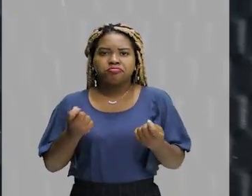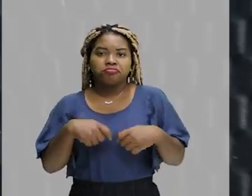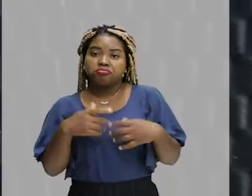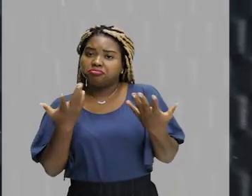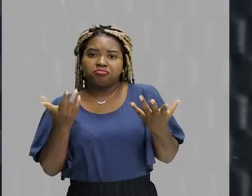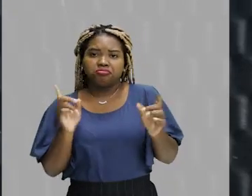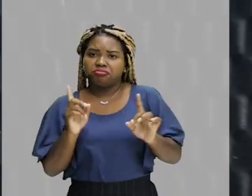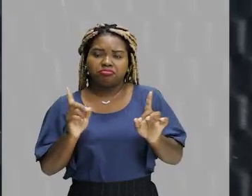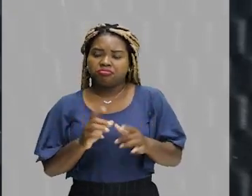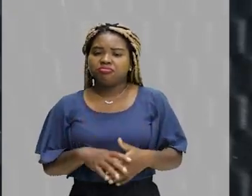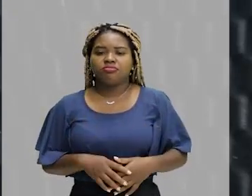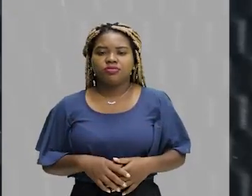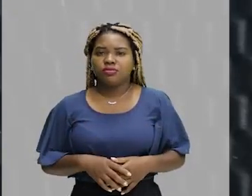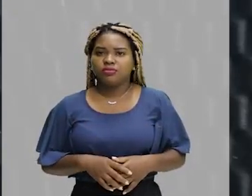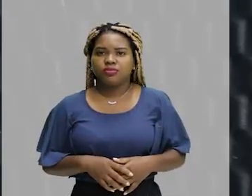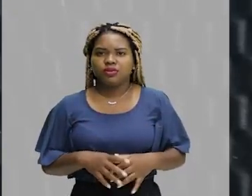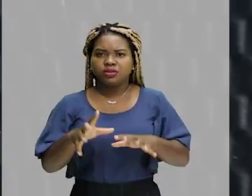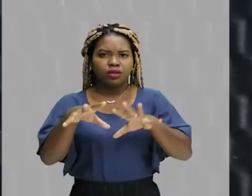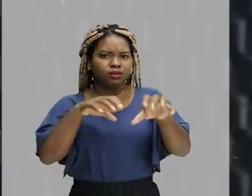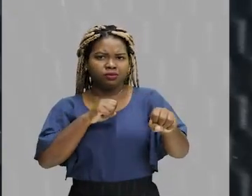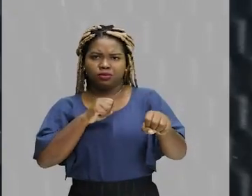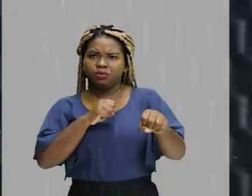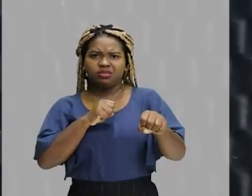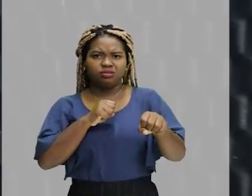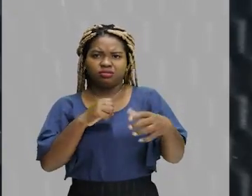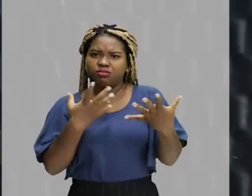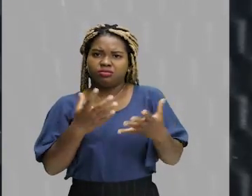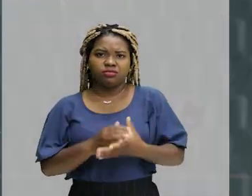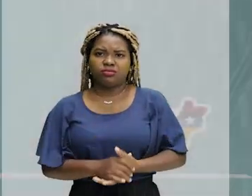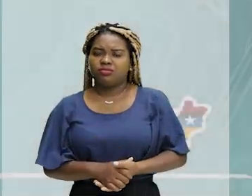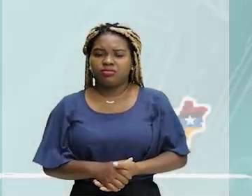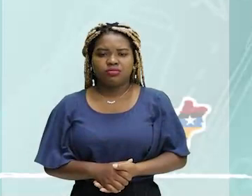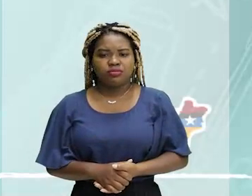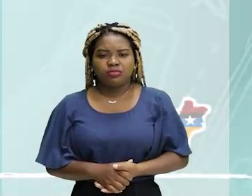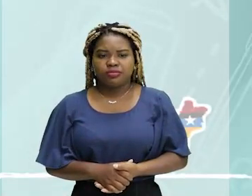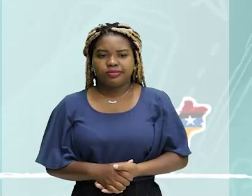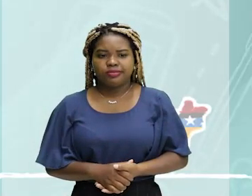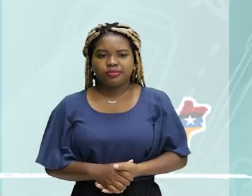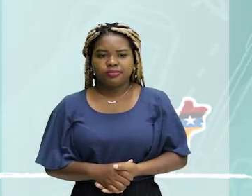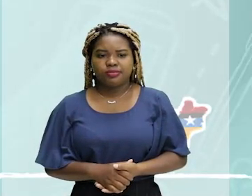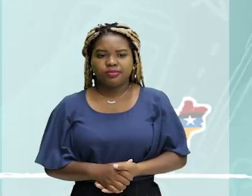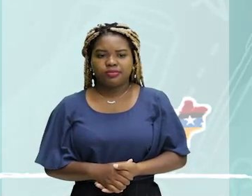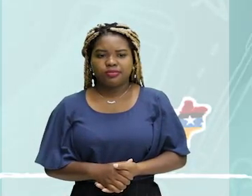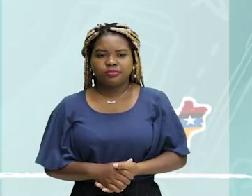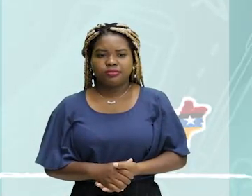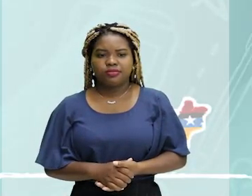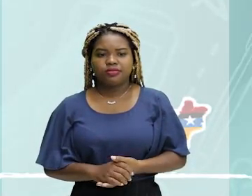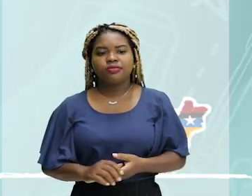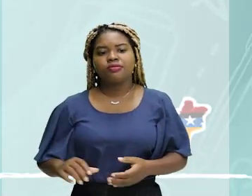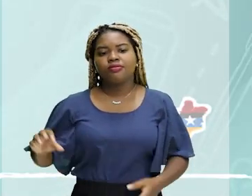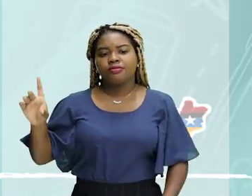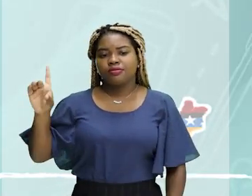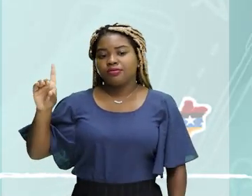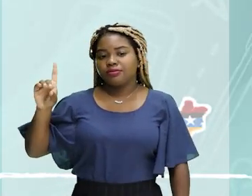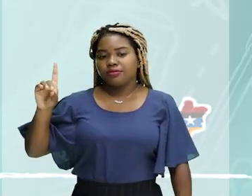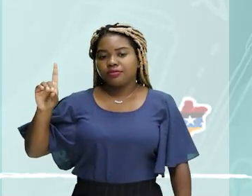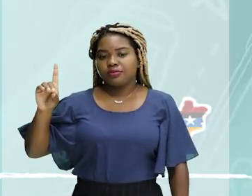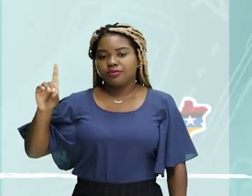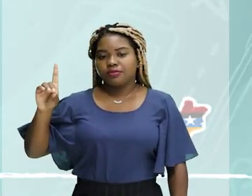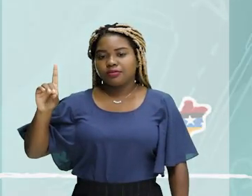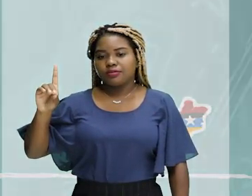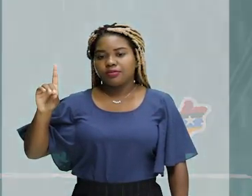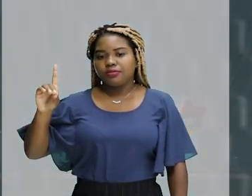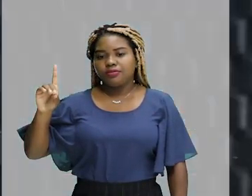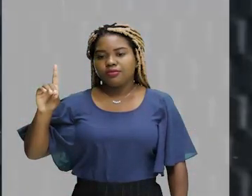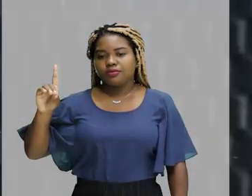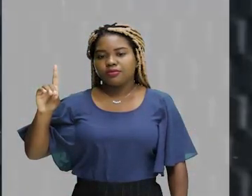assim desnecessária. Não precisa, na verdade, não é isso. Letra D. O artesanato brasileiro é igual em todas as regiões do país? Você não